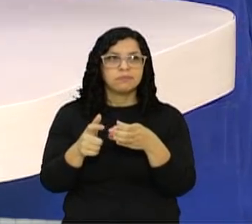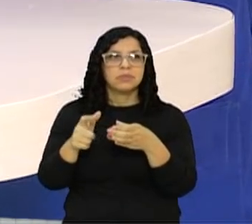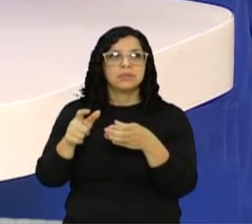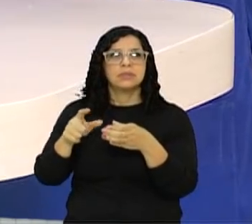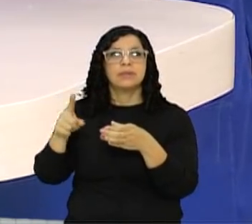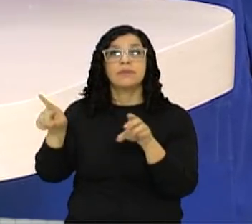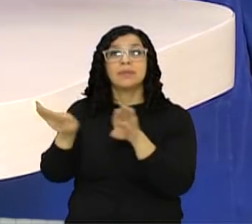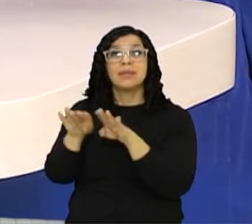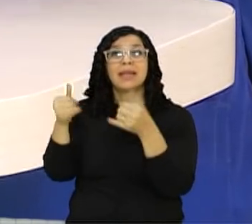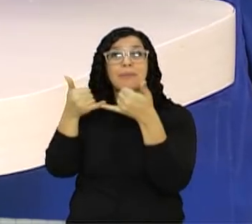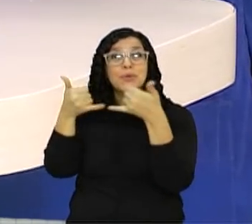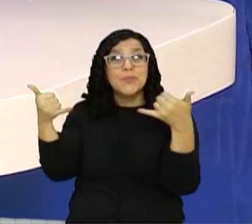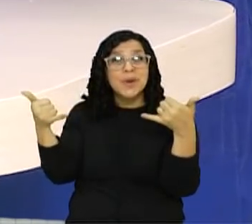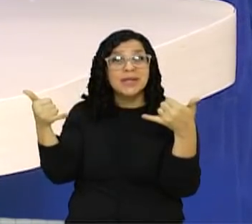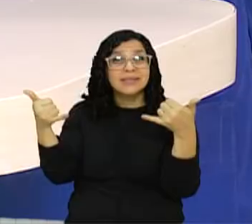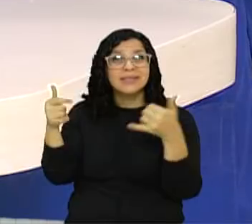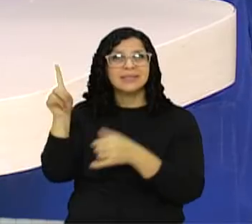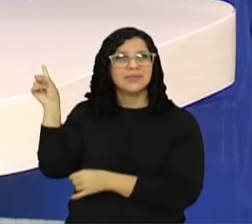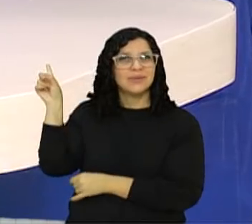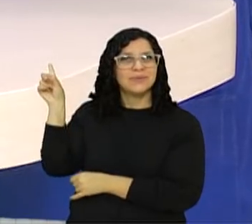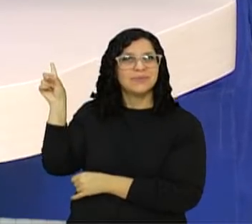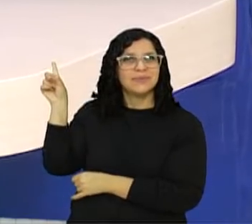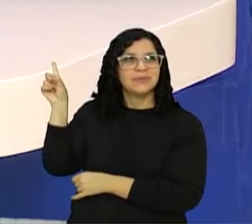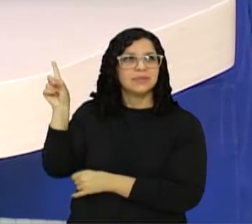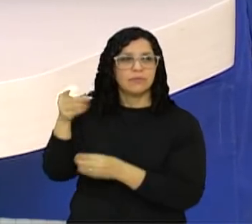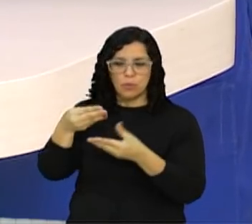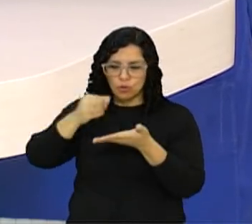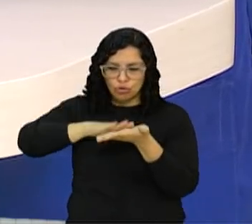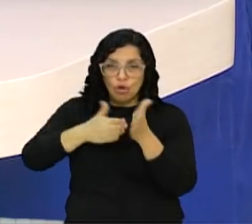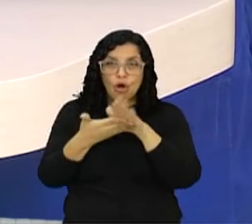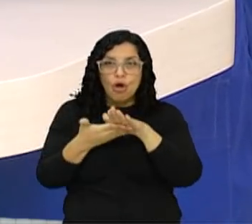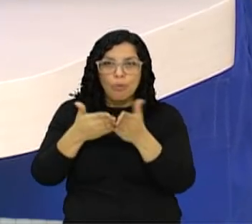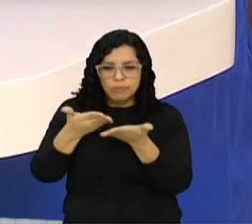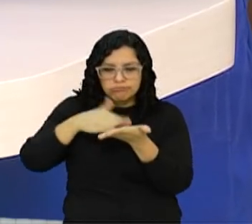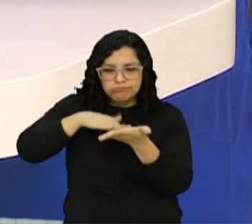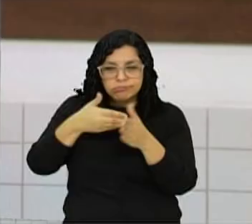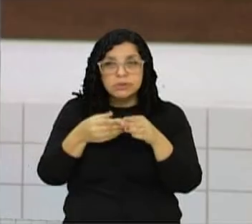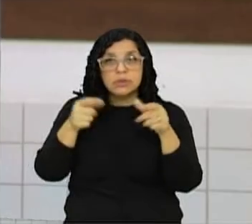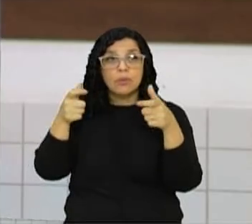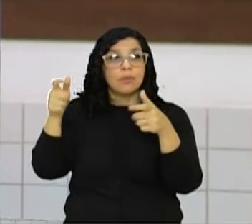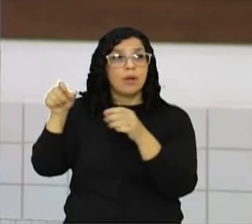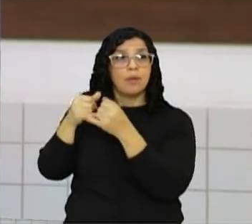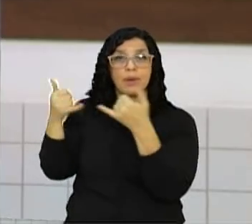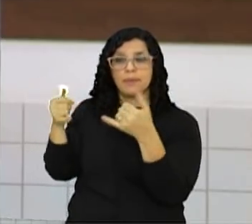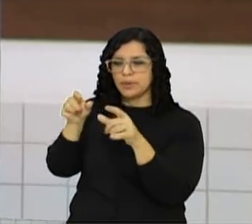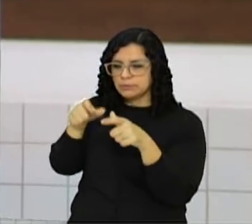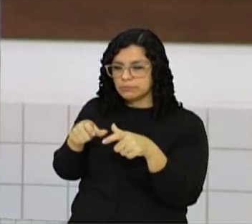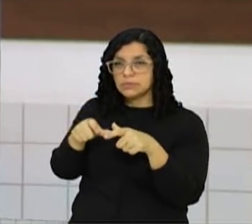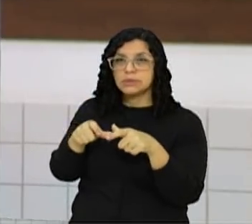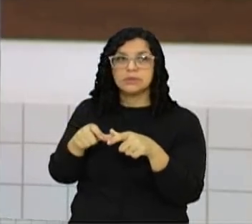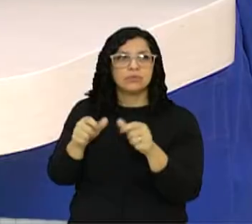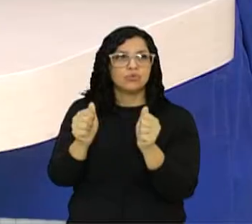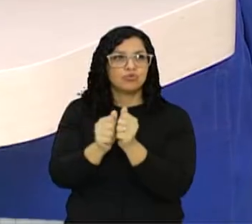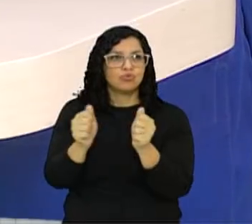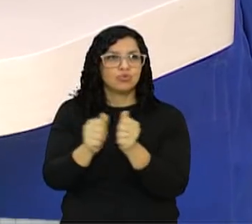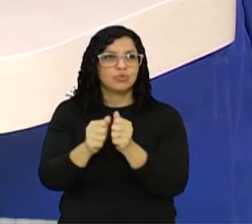da garrafa, você vai dobrar uma, duas vezes e vai pegar o barbante e vai o